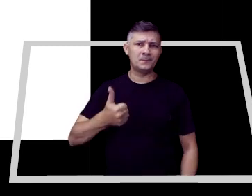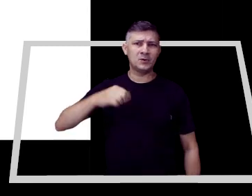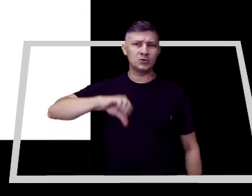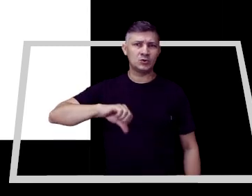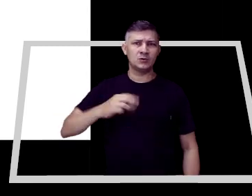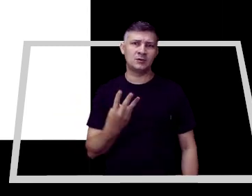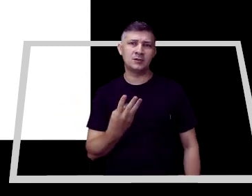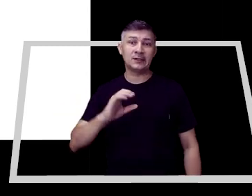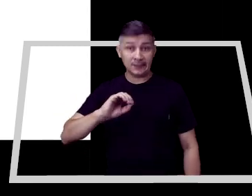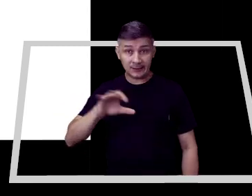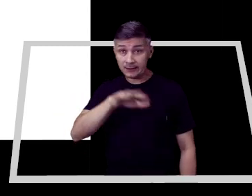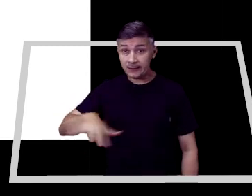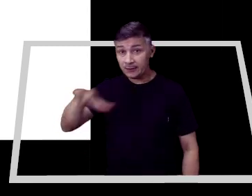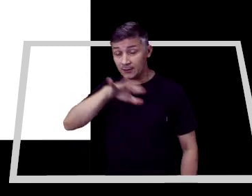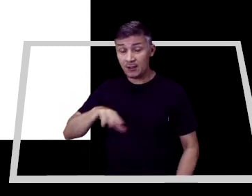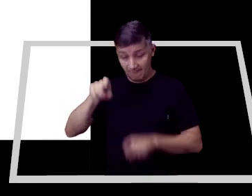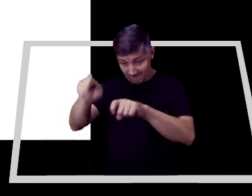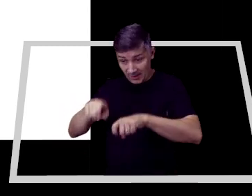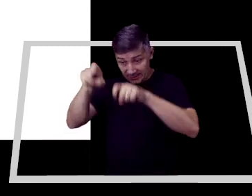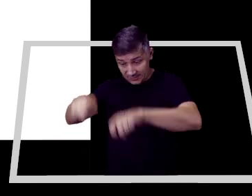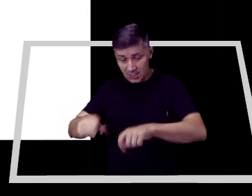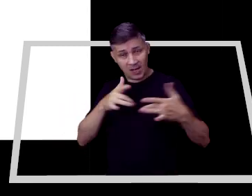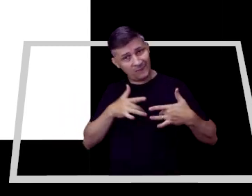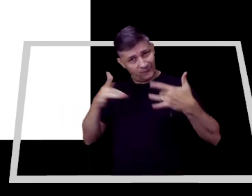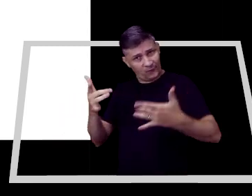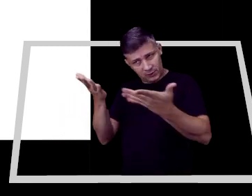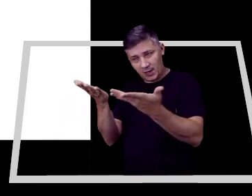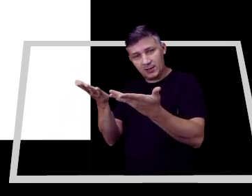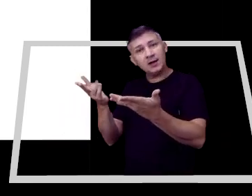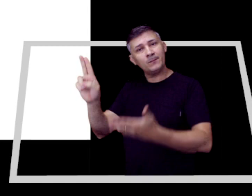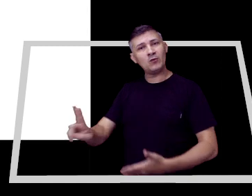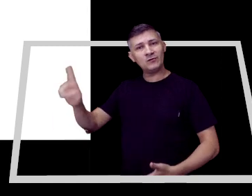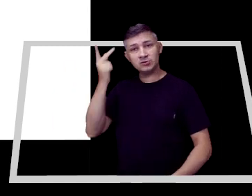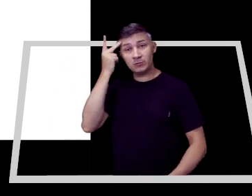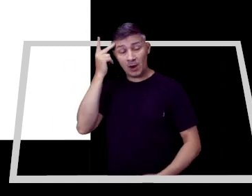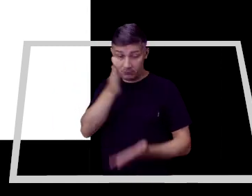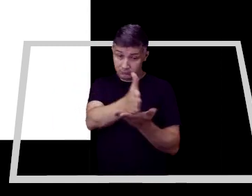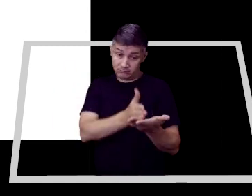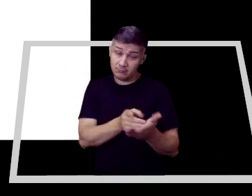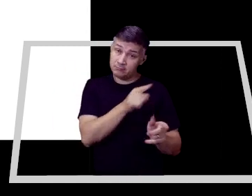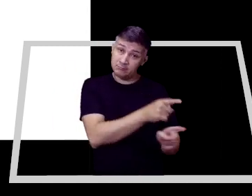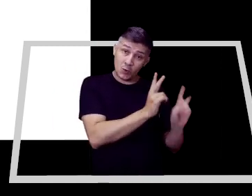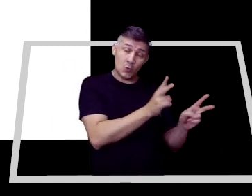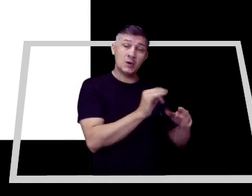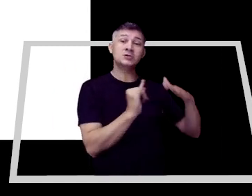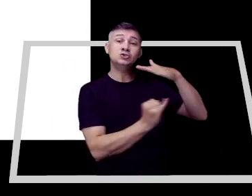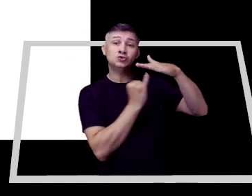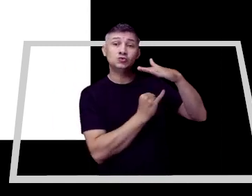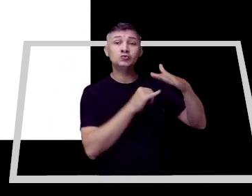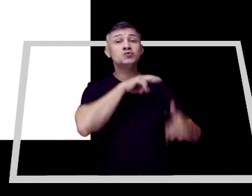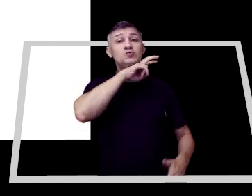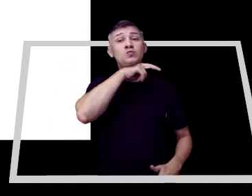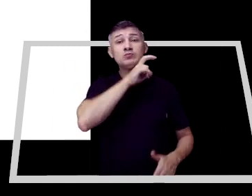30, é, a parte dessa fazenda Butantan foi doada para a Universidade de São Paulo e parte ficou com o